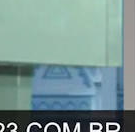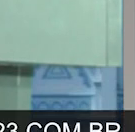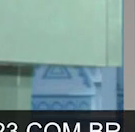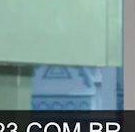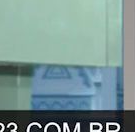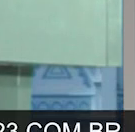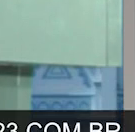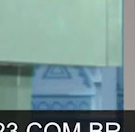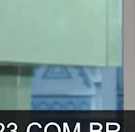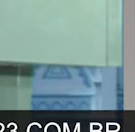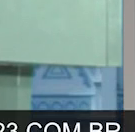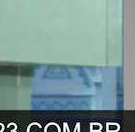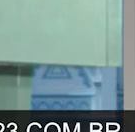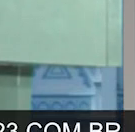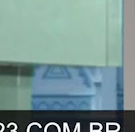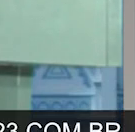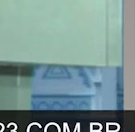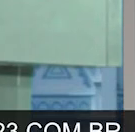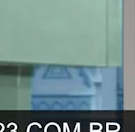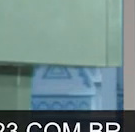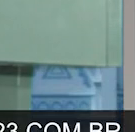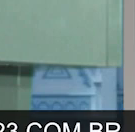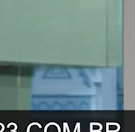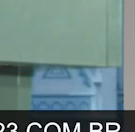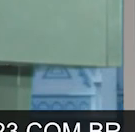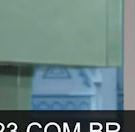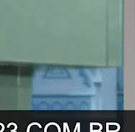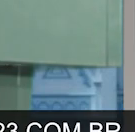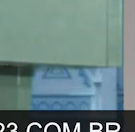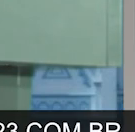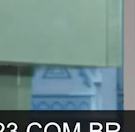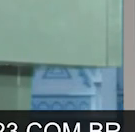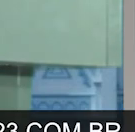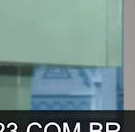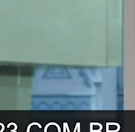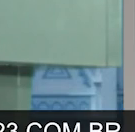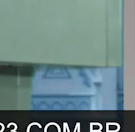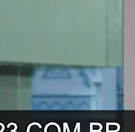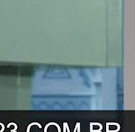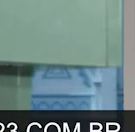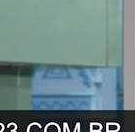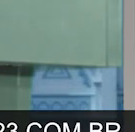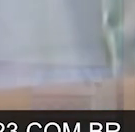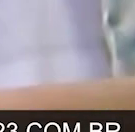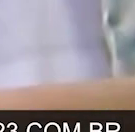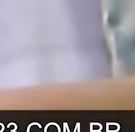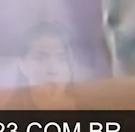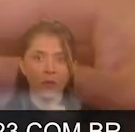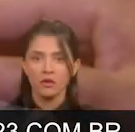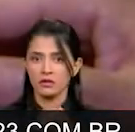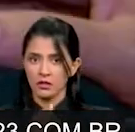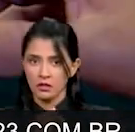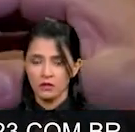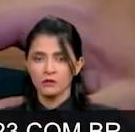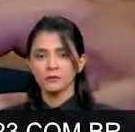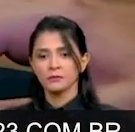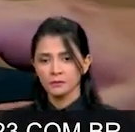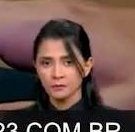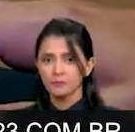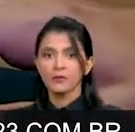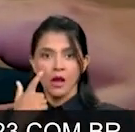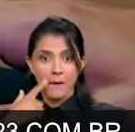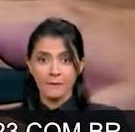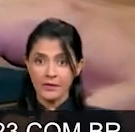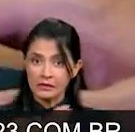no JR23 relacionado a compras online, compra pela internet. De acordo com